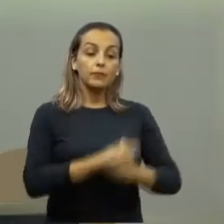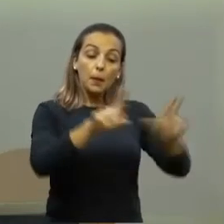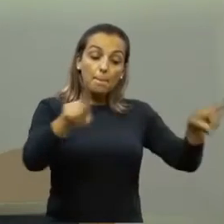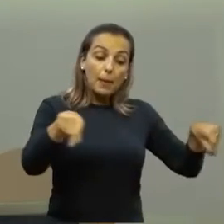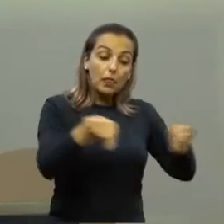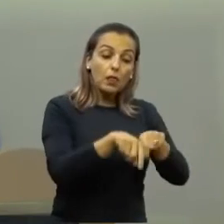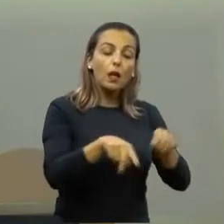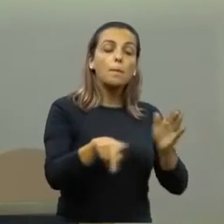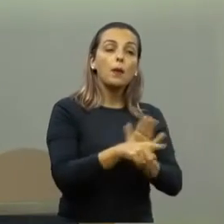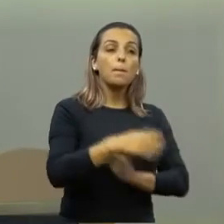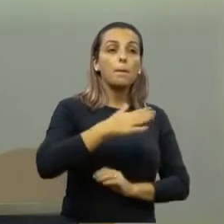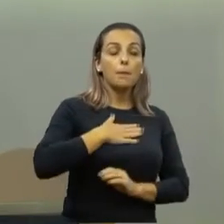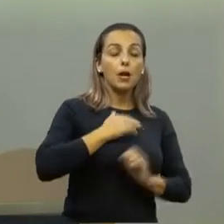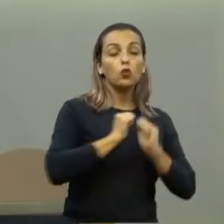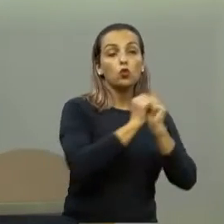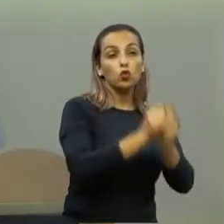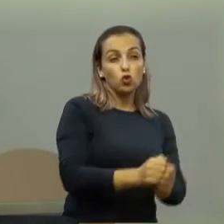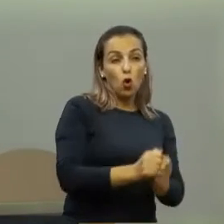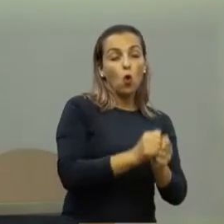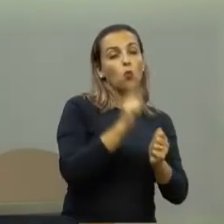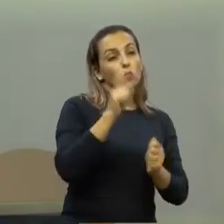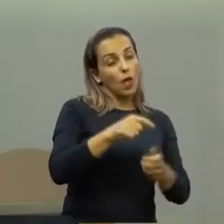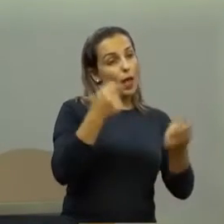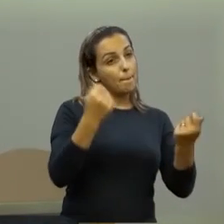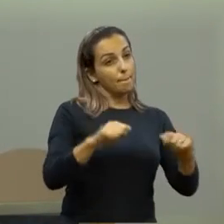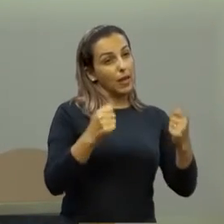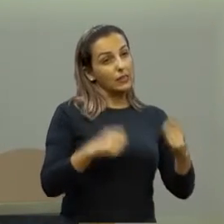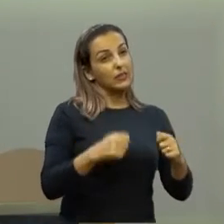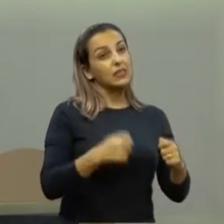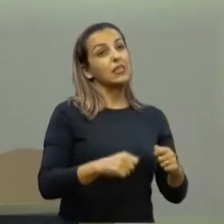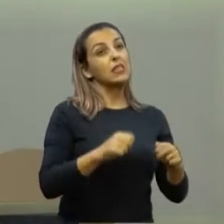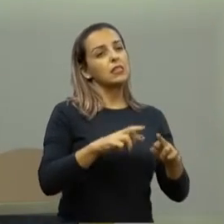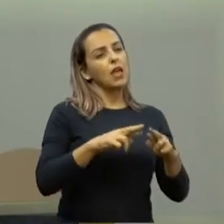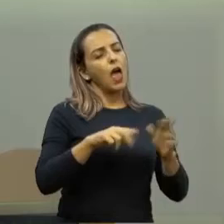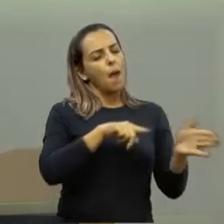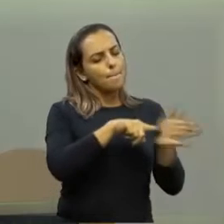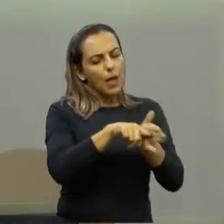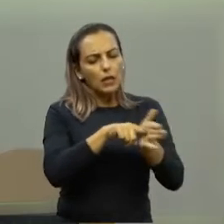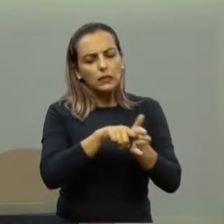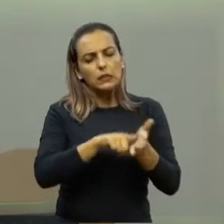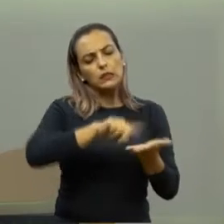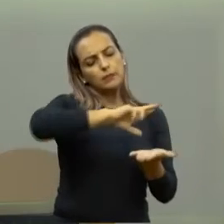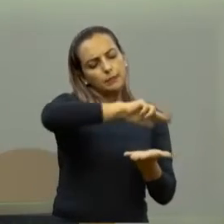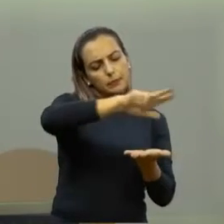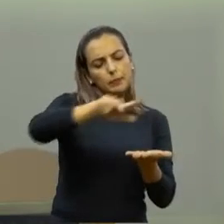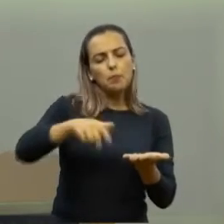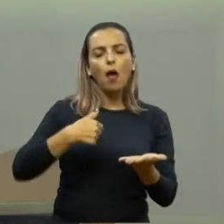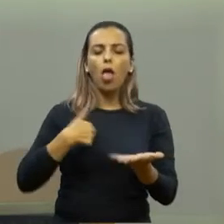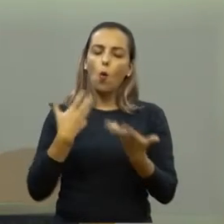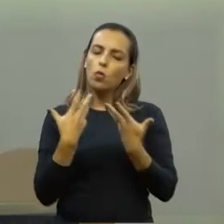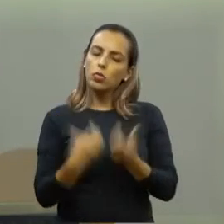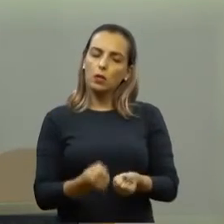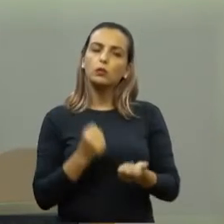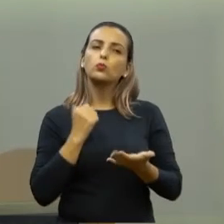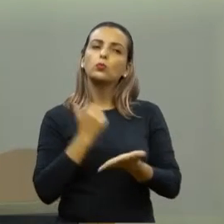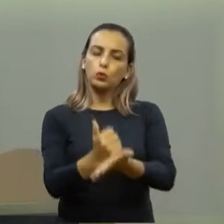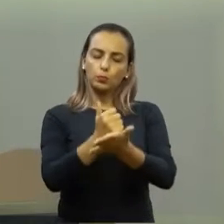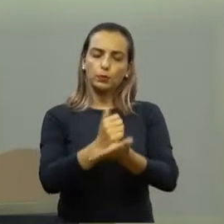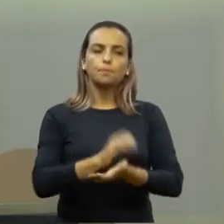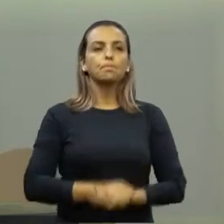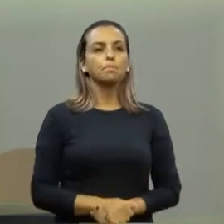nós estamos juntos com todos vereadores tanto para se tiver que fazer uma chamar essa auditoria e outras coisas mais não